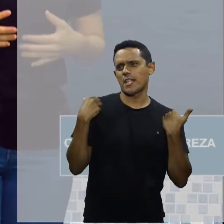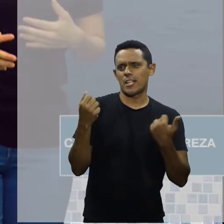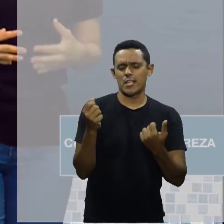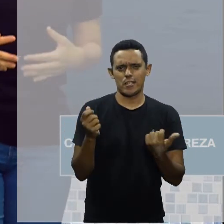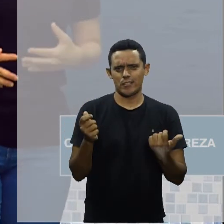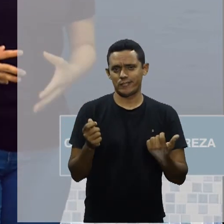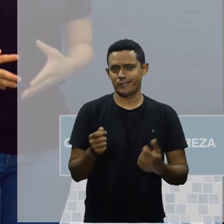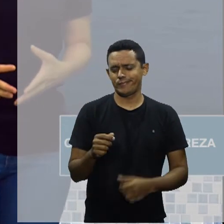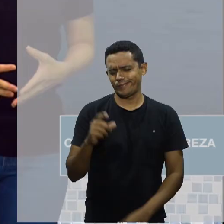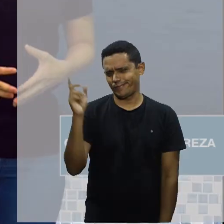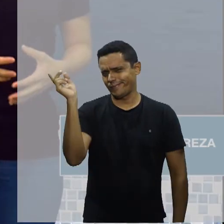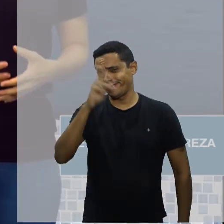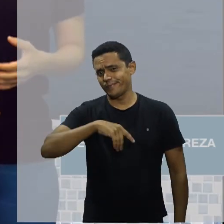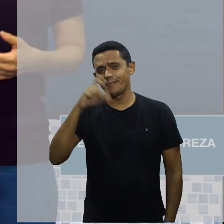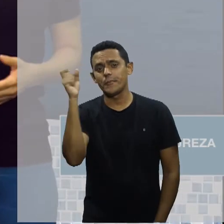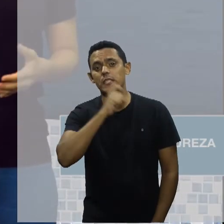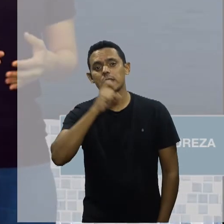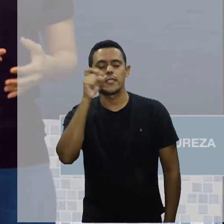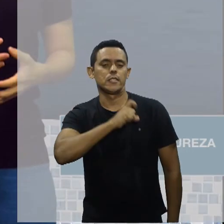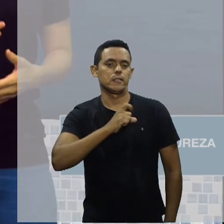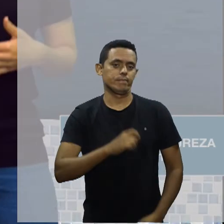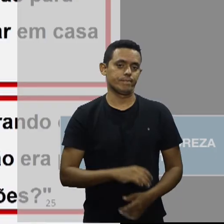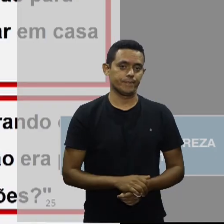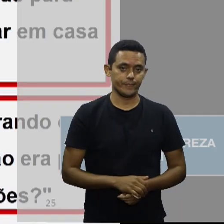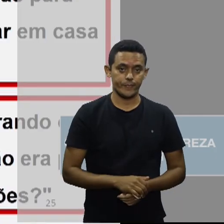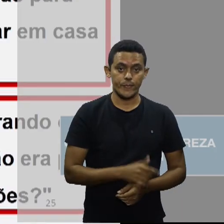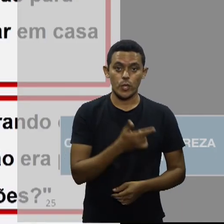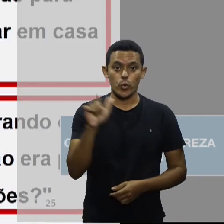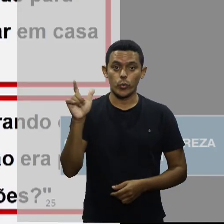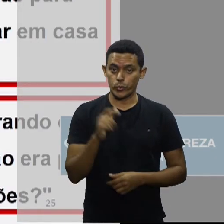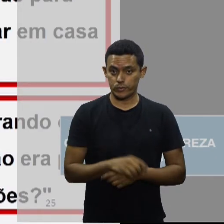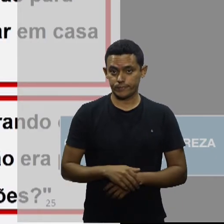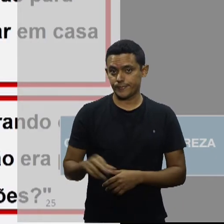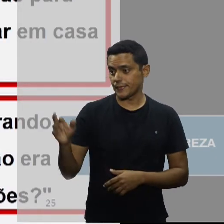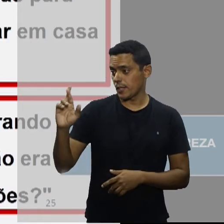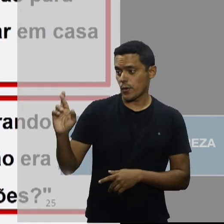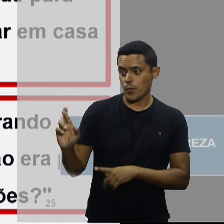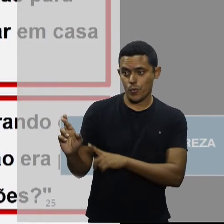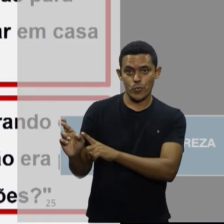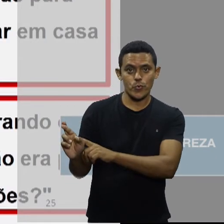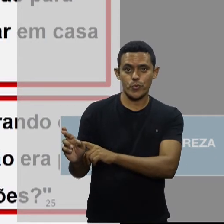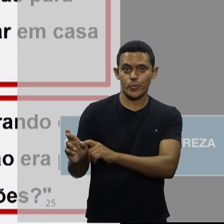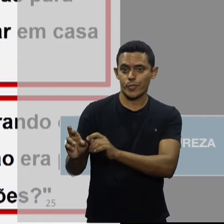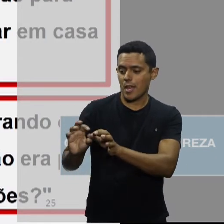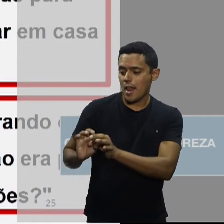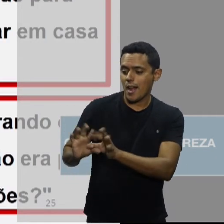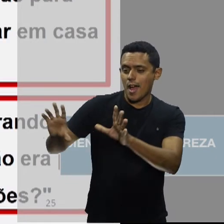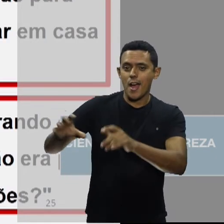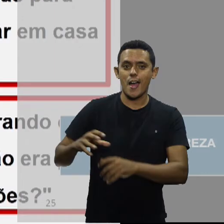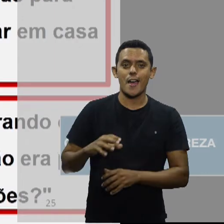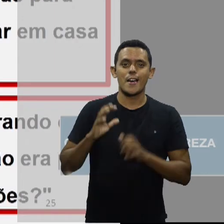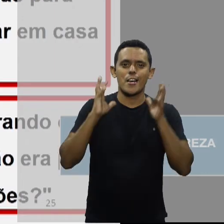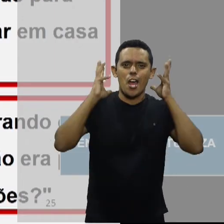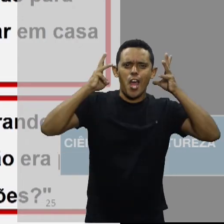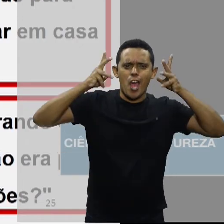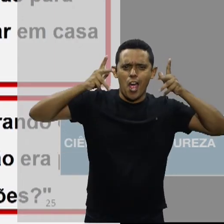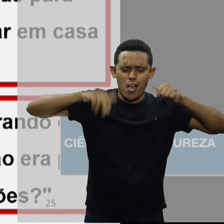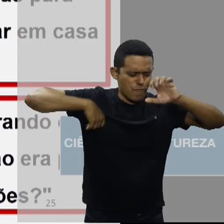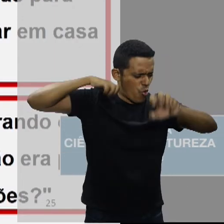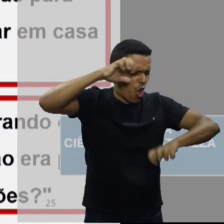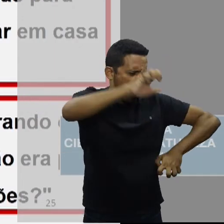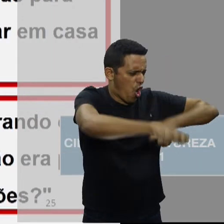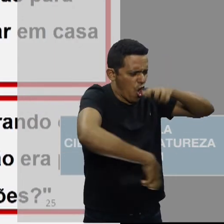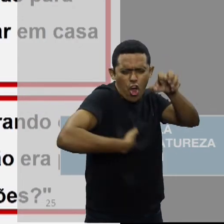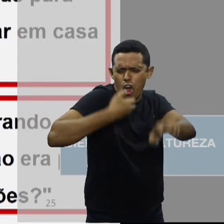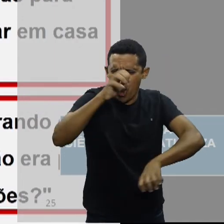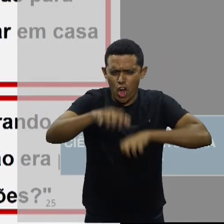gravidade desse tipo de notícia a outra é governo russo soltou leões nas ruas pra amedrontar a população e fazê-la ficar em casa por